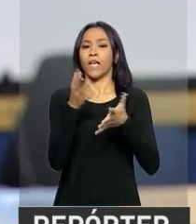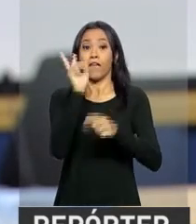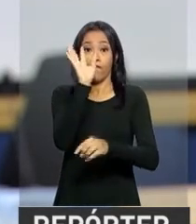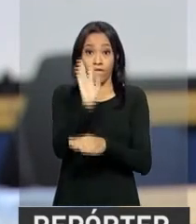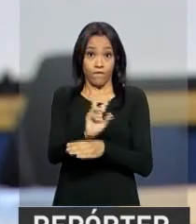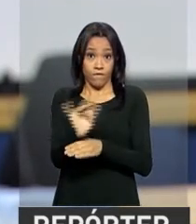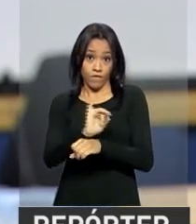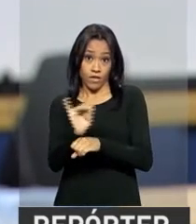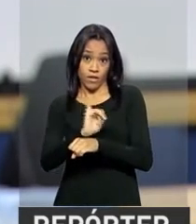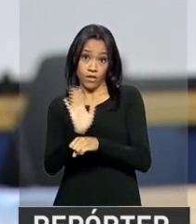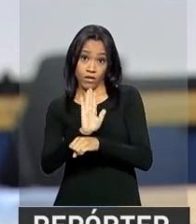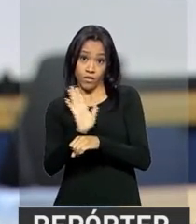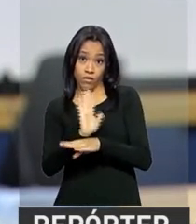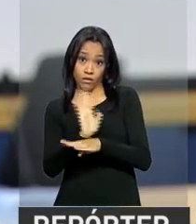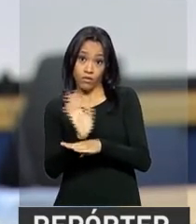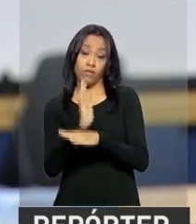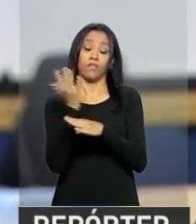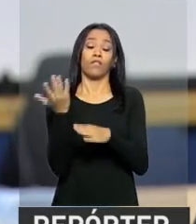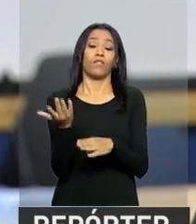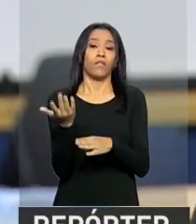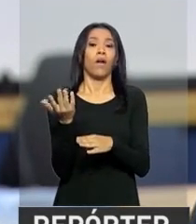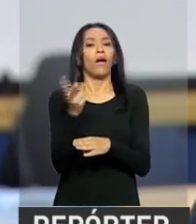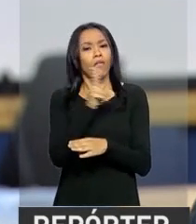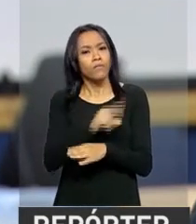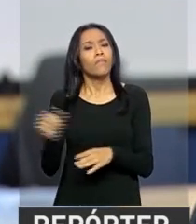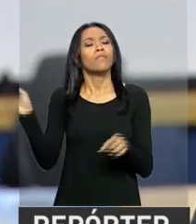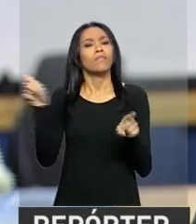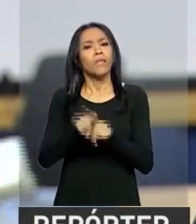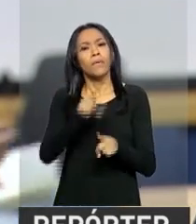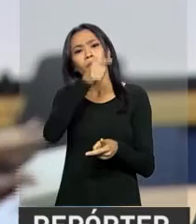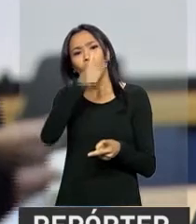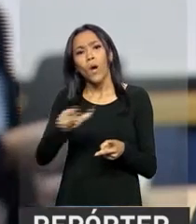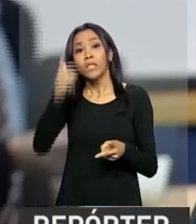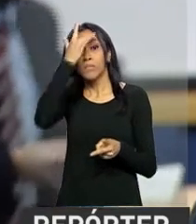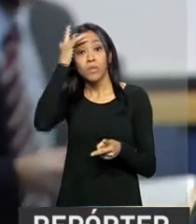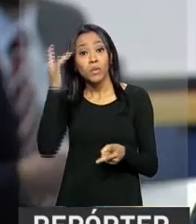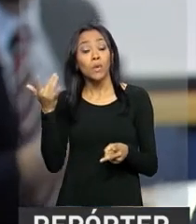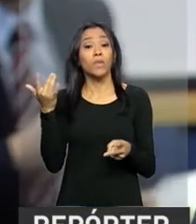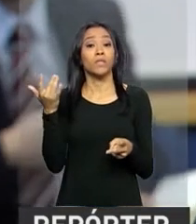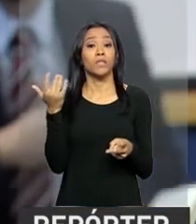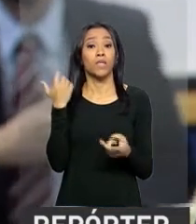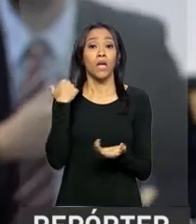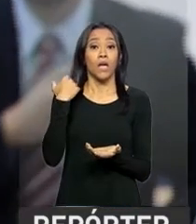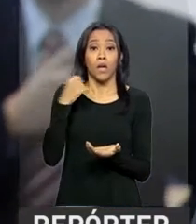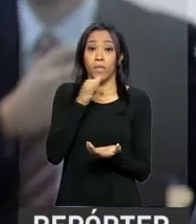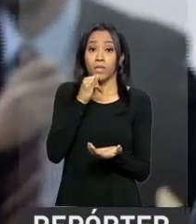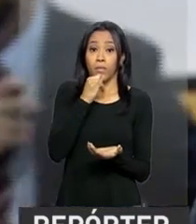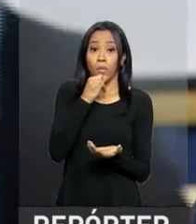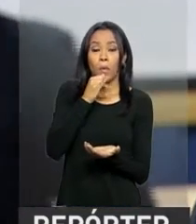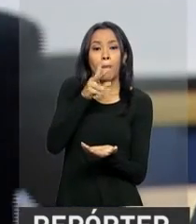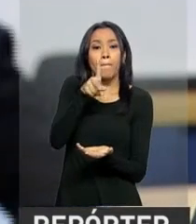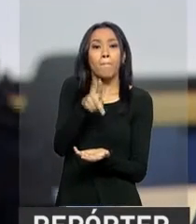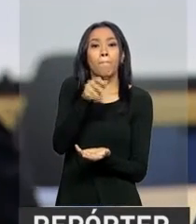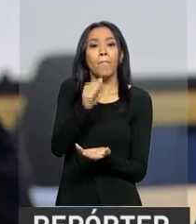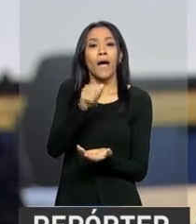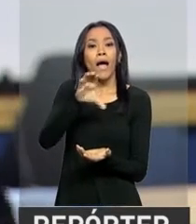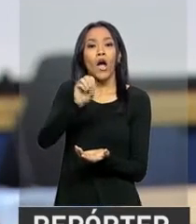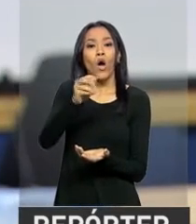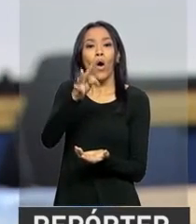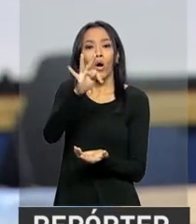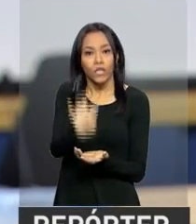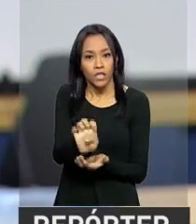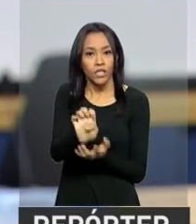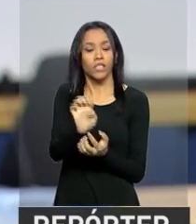vídeo. Nós poderemos ter a possibilidade também, né, as pessoas surdas, de contratar os pacotes, né, de serviços